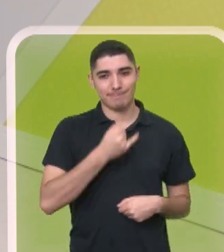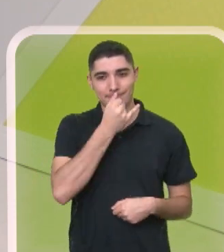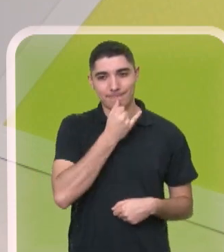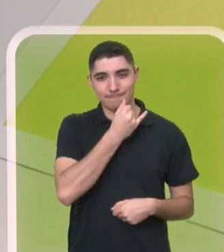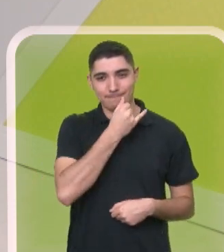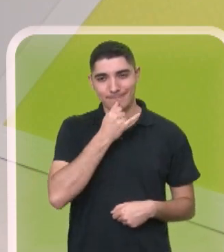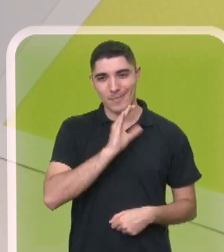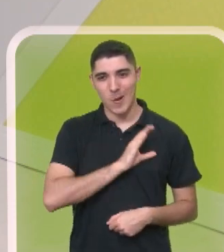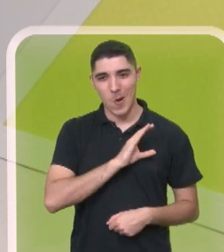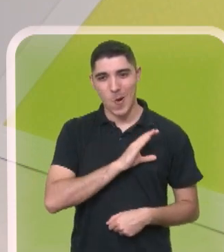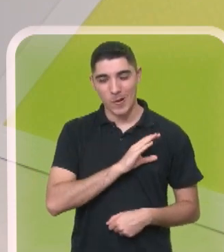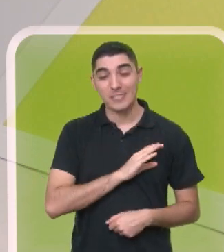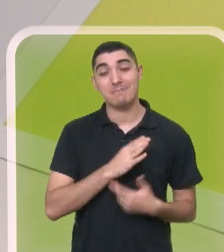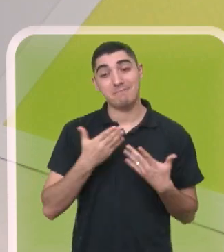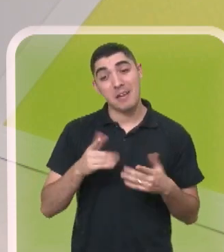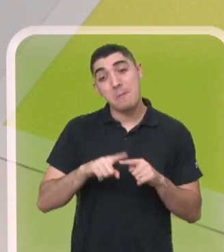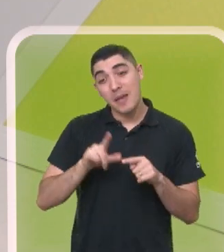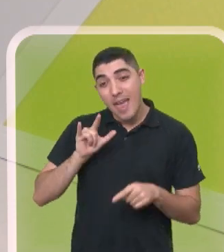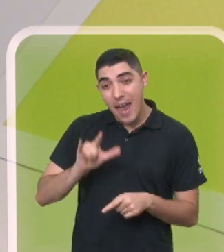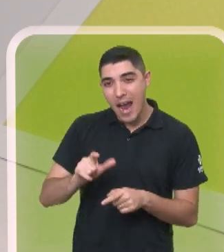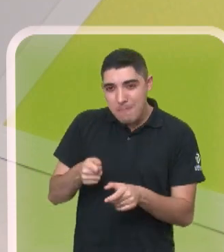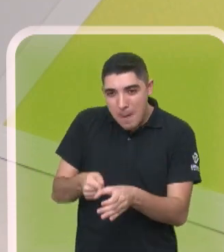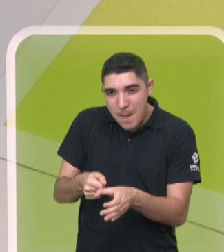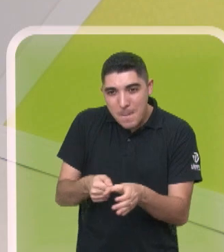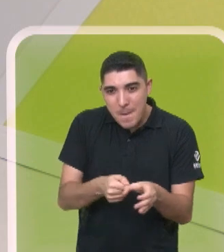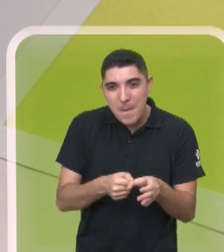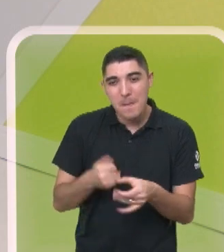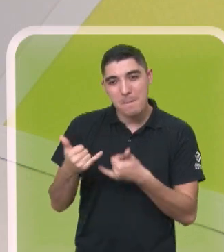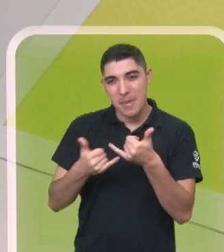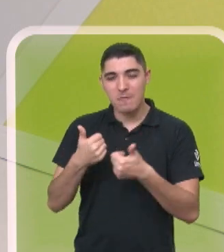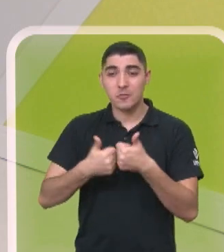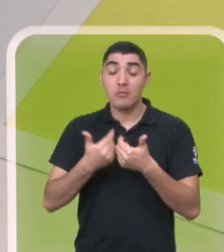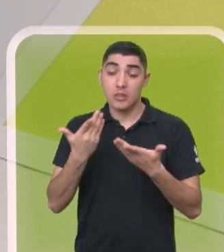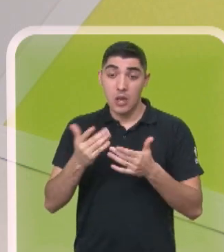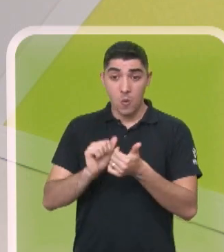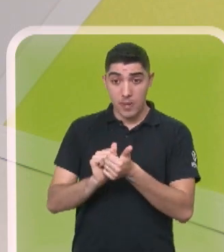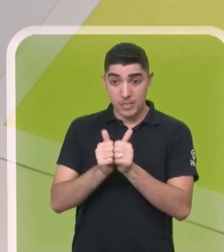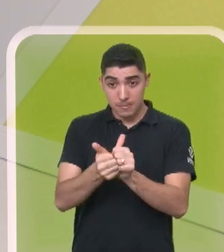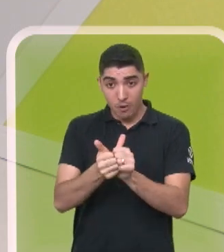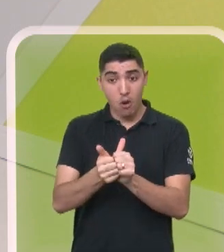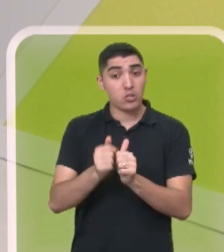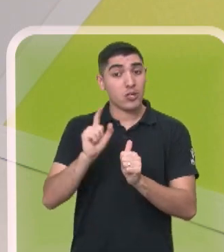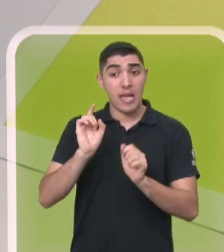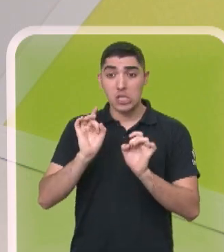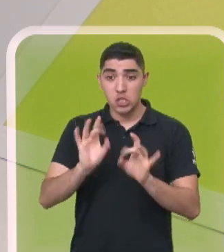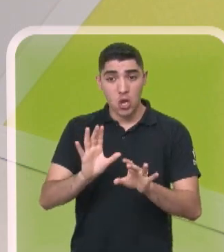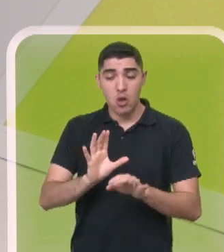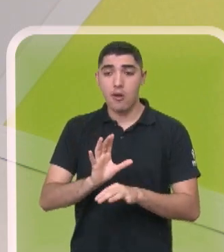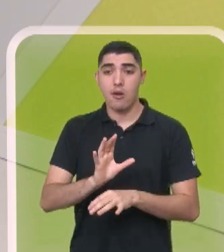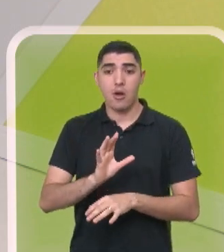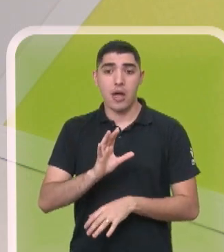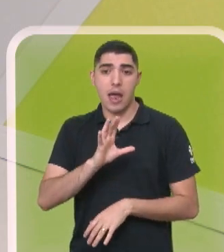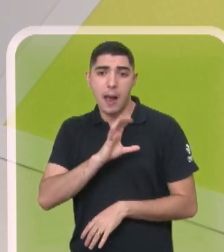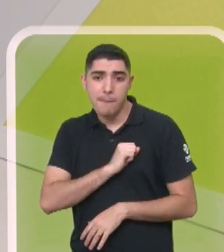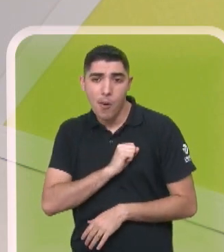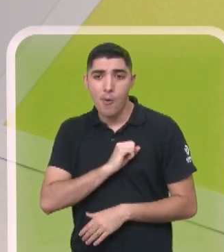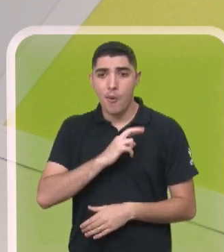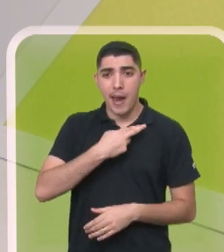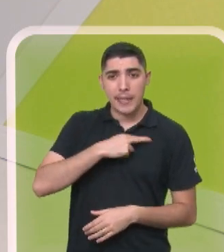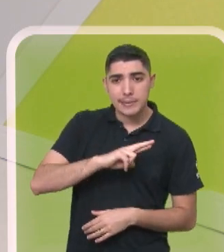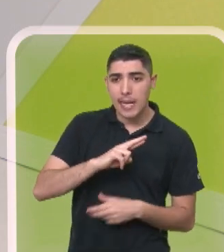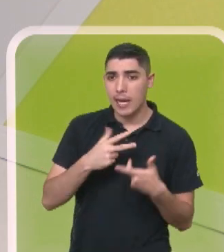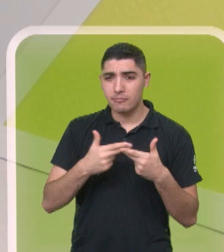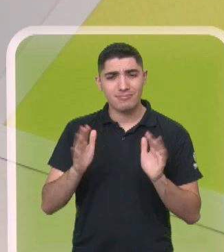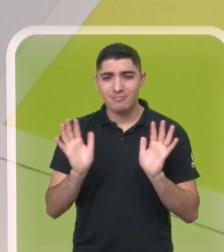amor ao futebol de botão. Muito bacana. Isso mostra que o esporte realmente vai além de qualquer crença, qualquer coisa.